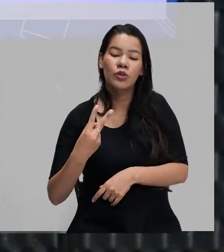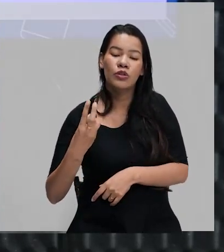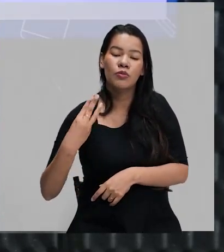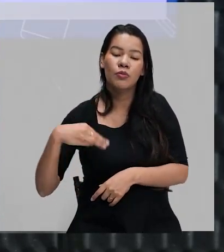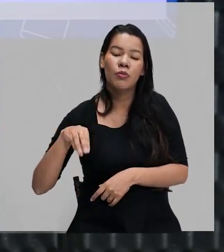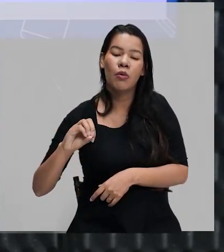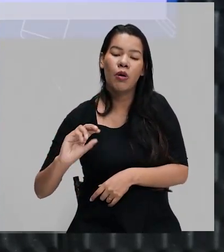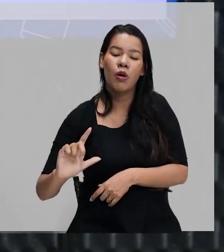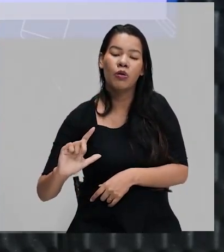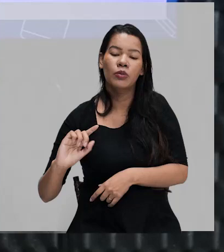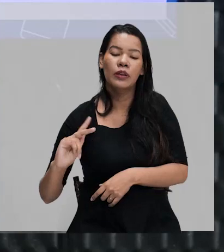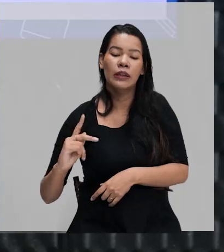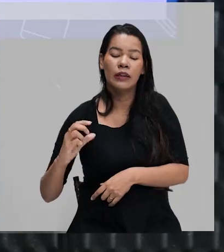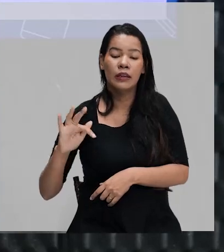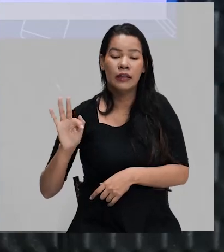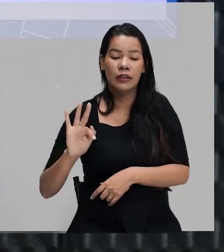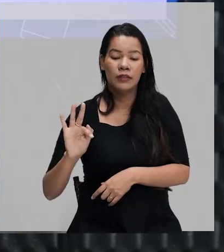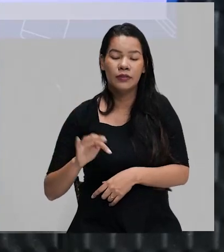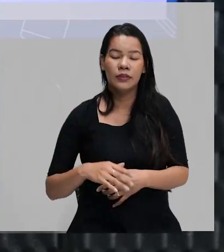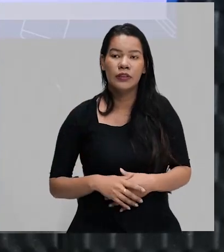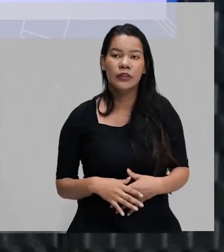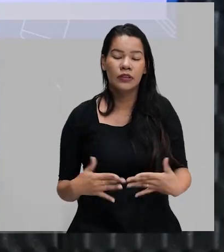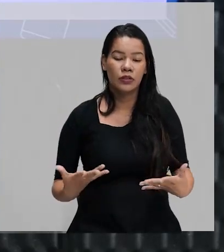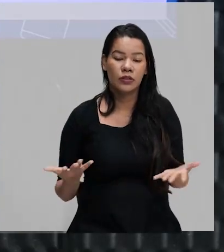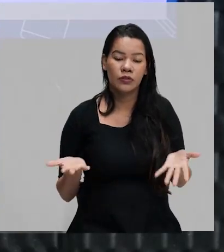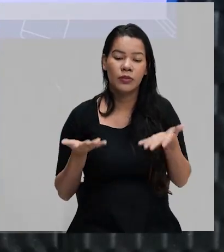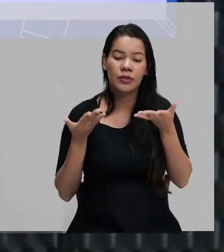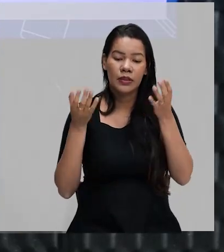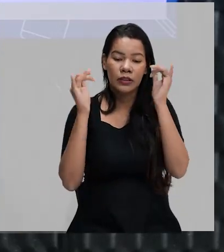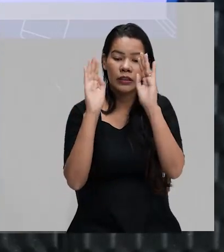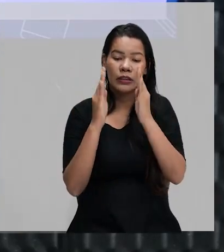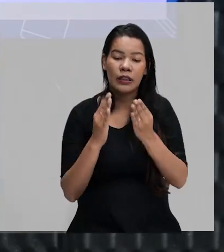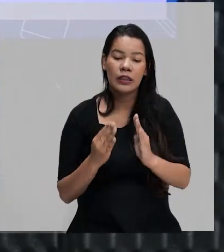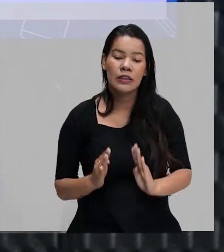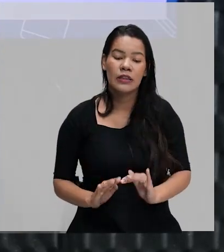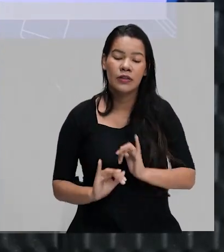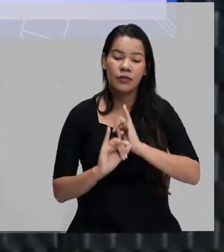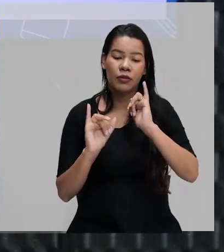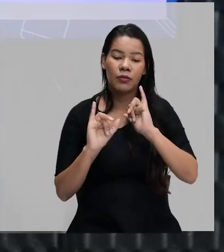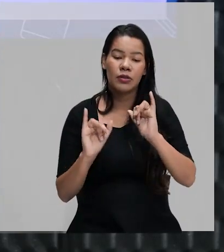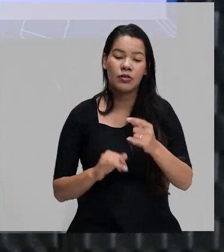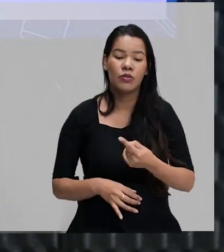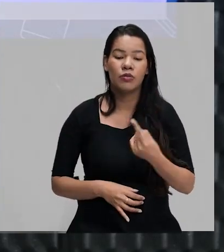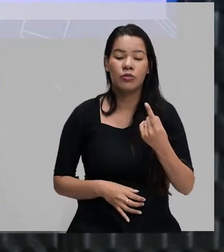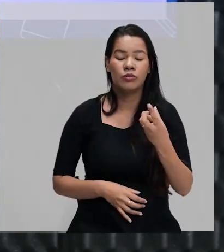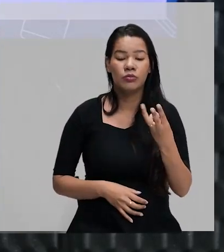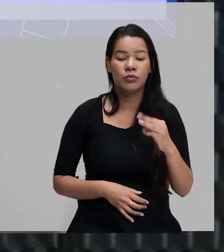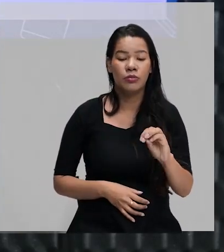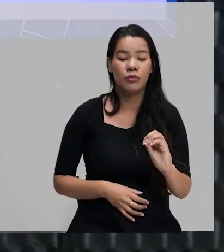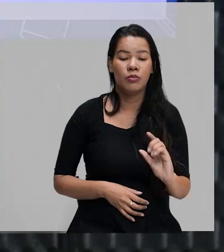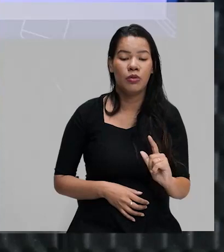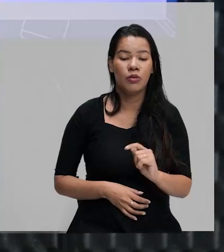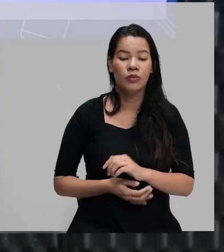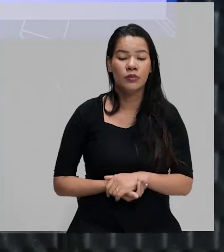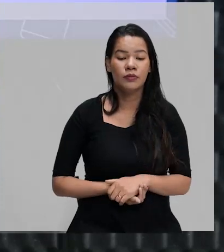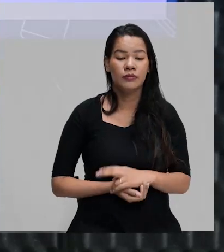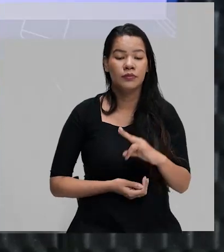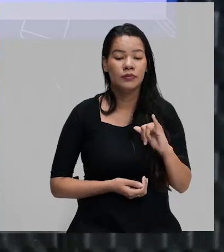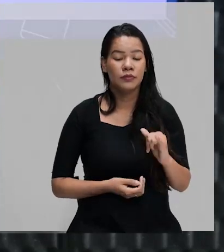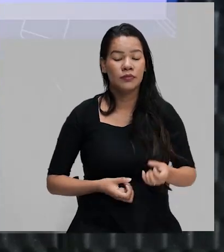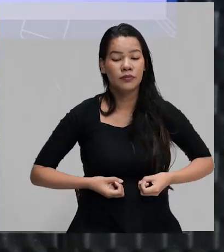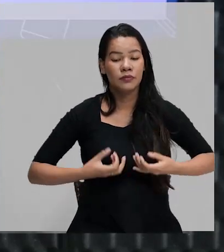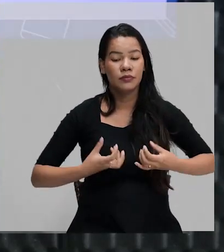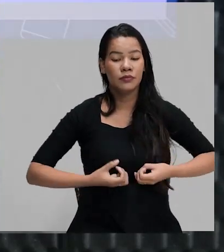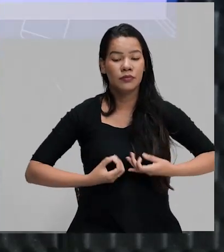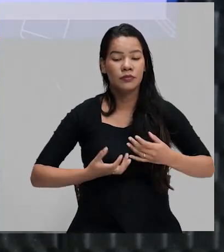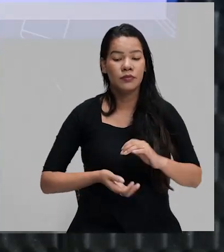hidrogênio. Então, vamos às informações, ó. 1 mol, certo, do hidrogênio vai produzir